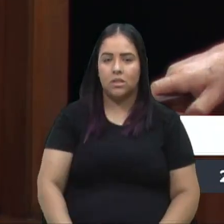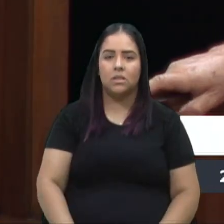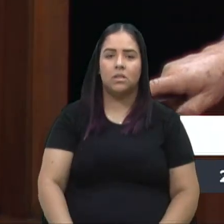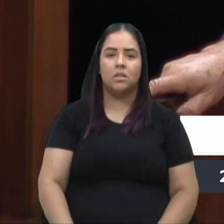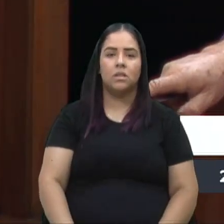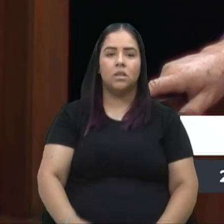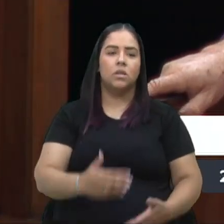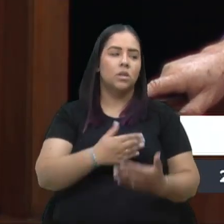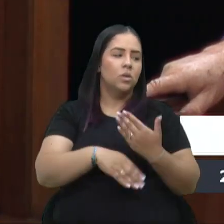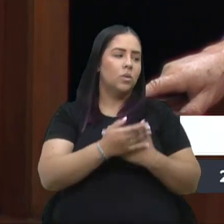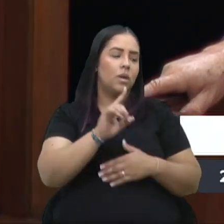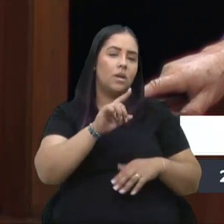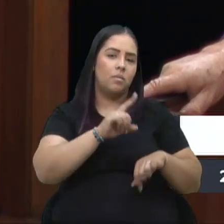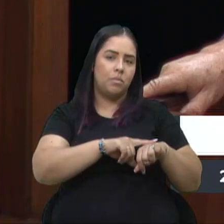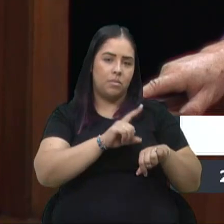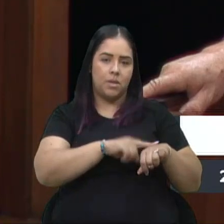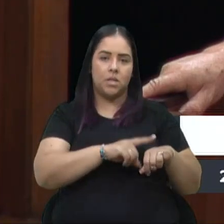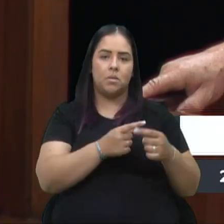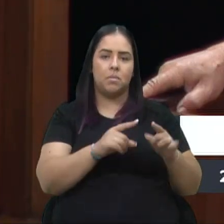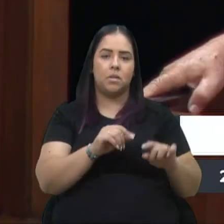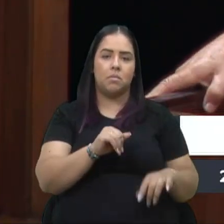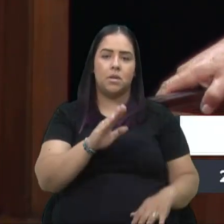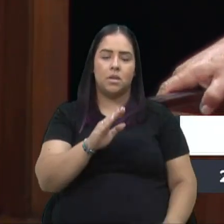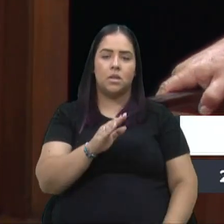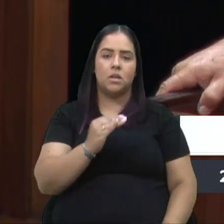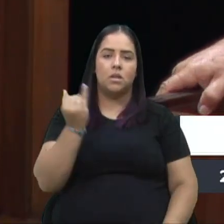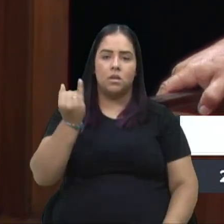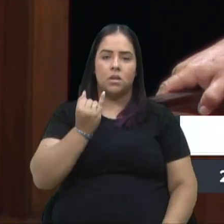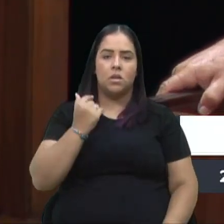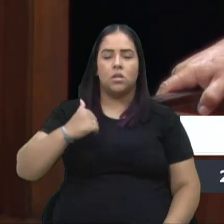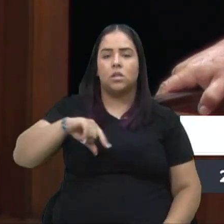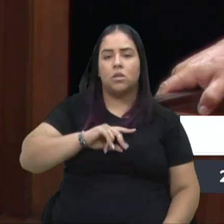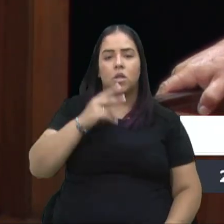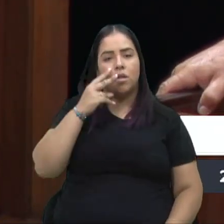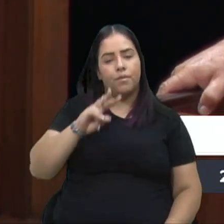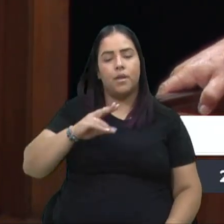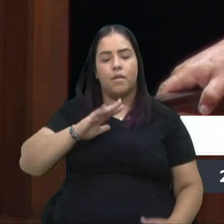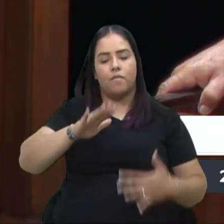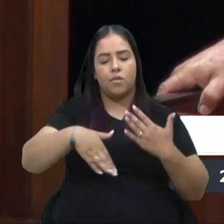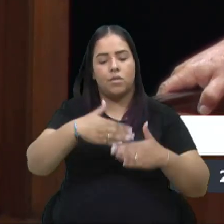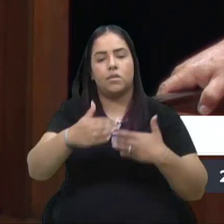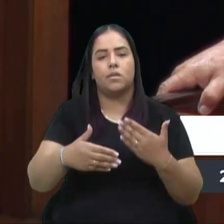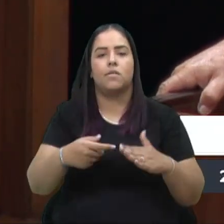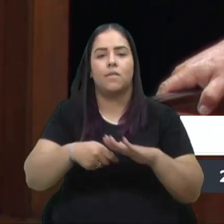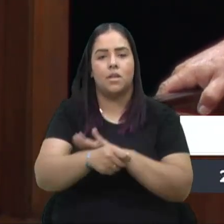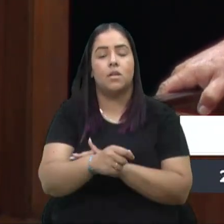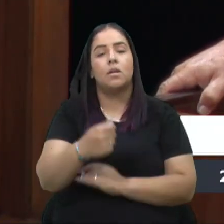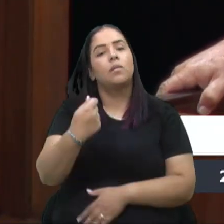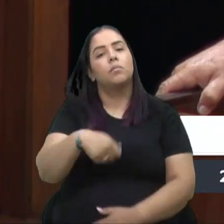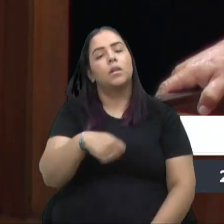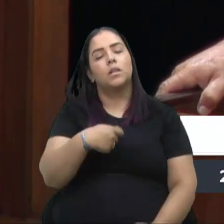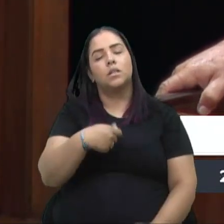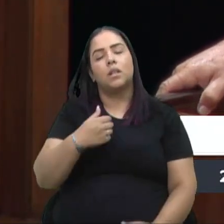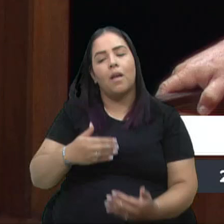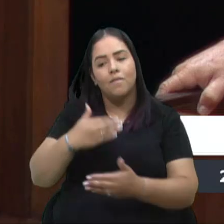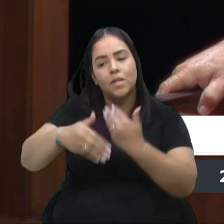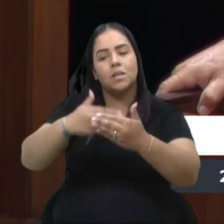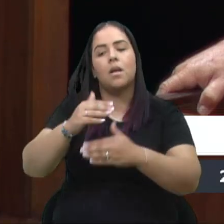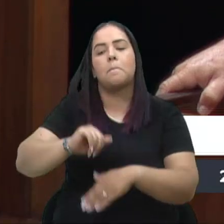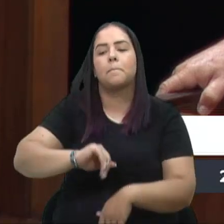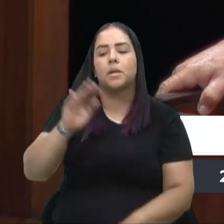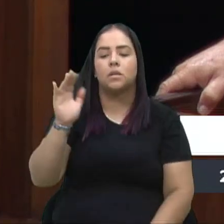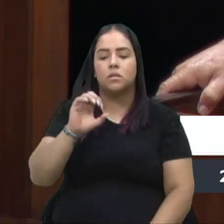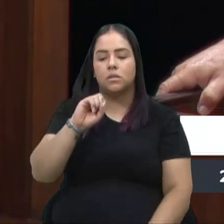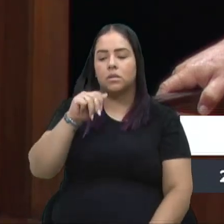mas o mais importante de tudo tá servindo evolução tá se vendo investimento precisa avançar mais eu